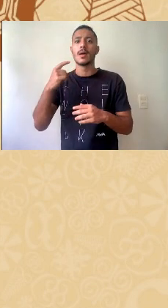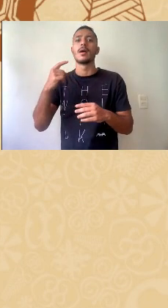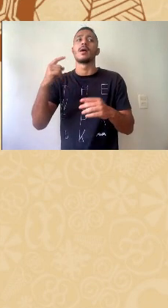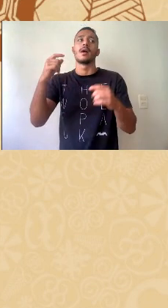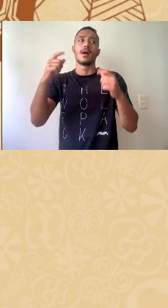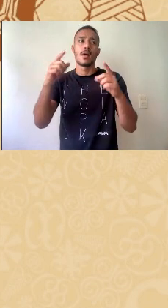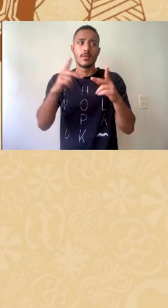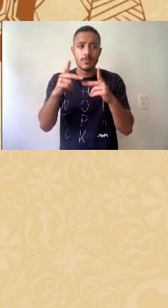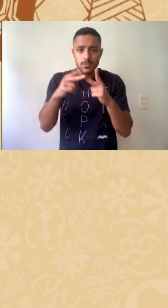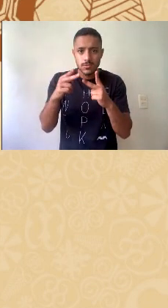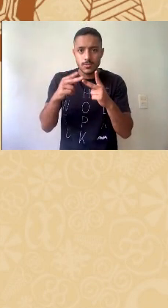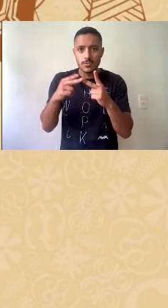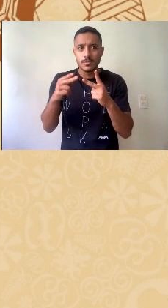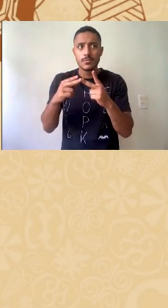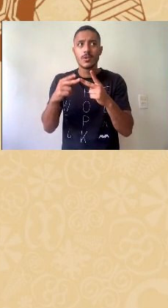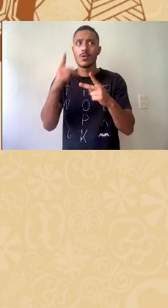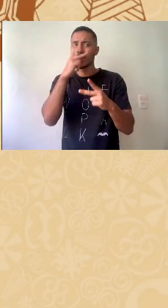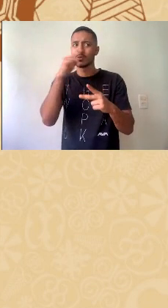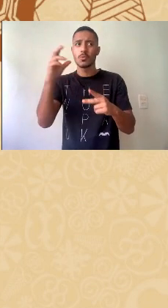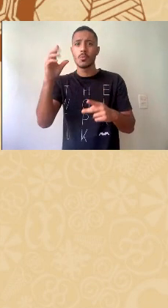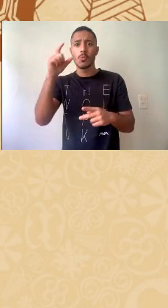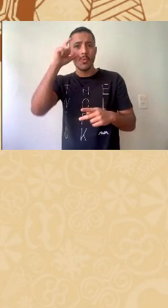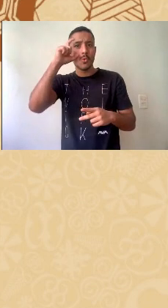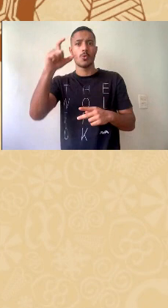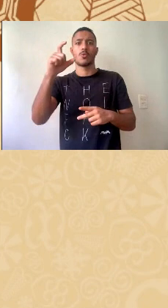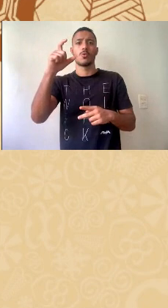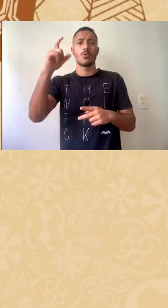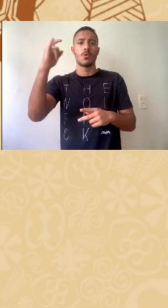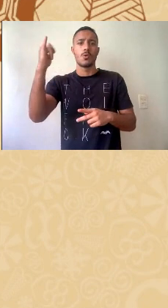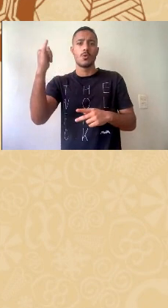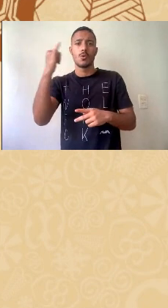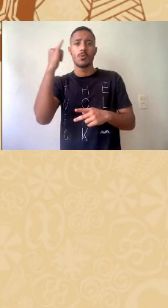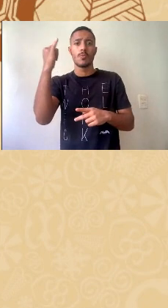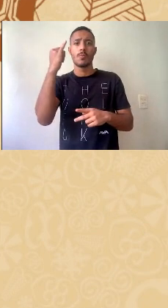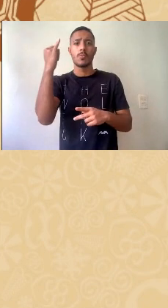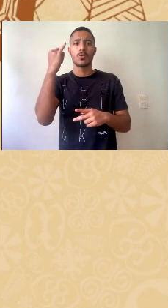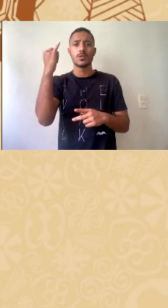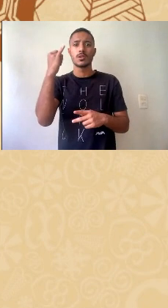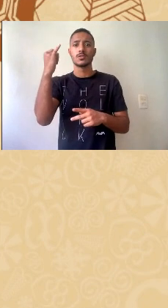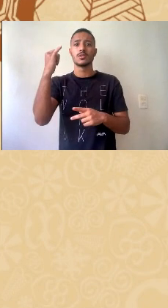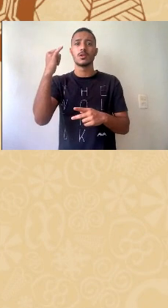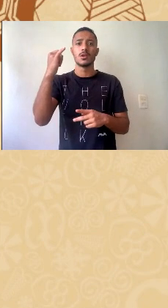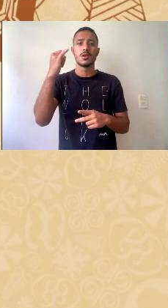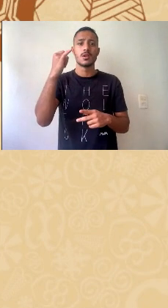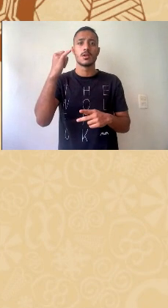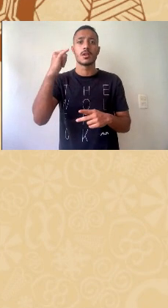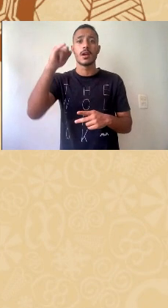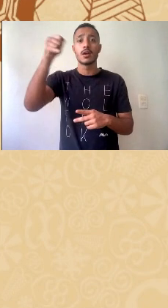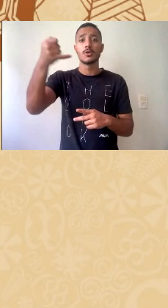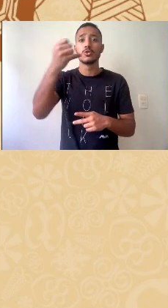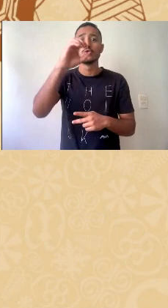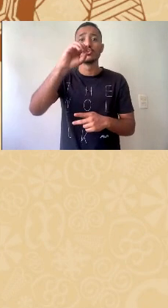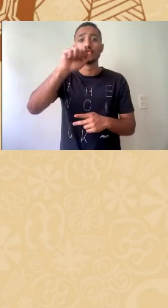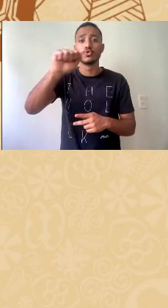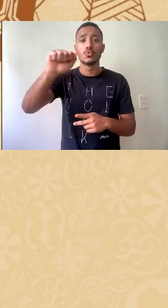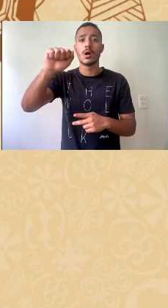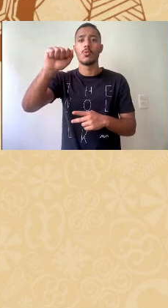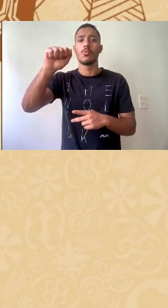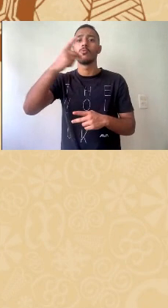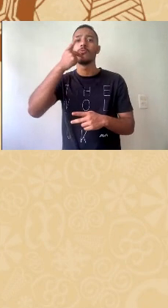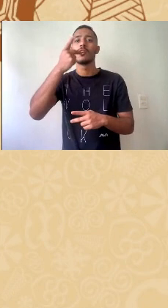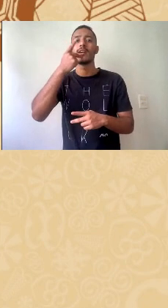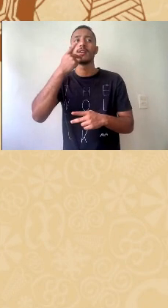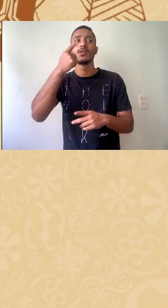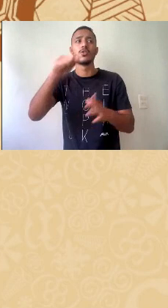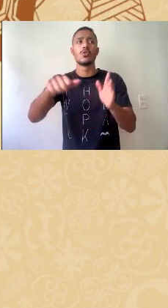que eu acho muito interessante, que é uma fala de João, que diz o seguinte: no princípio era o verbo,